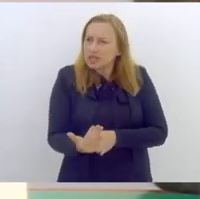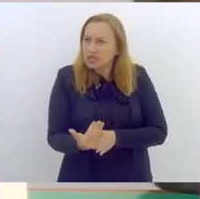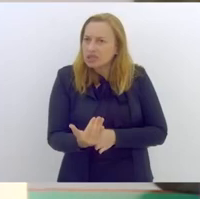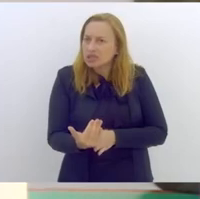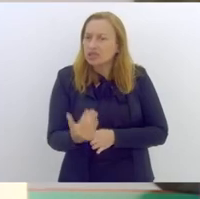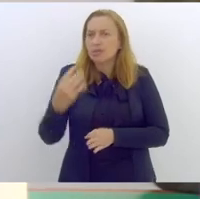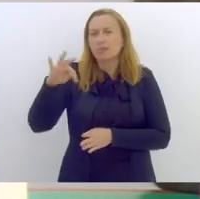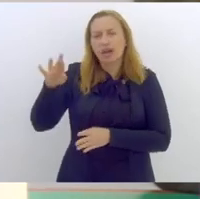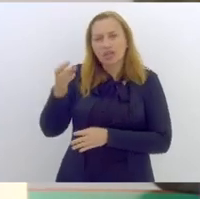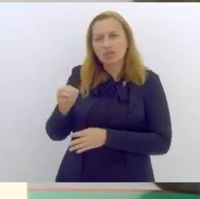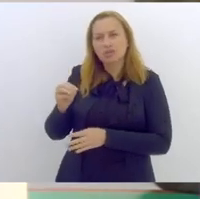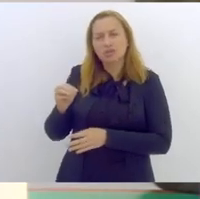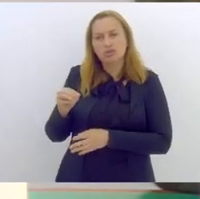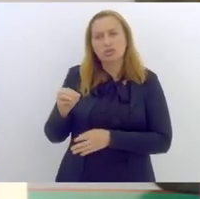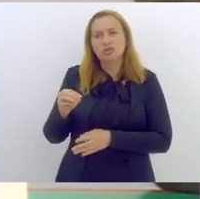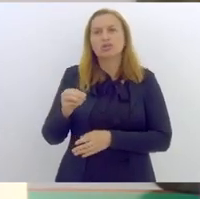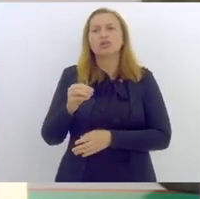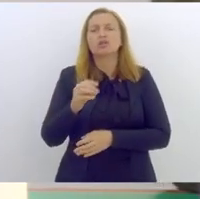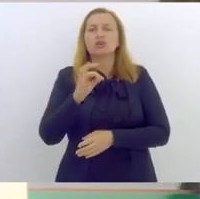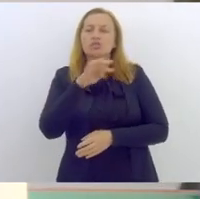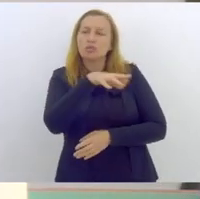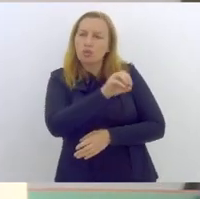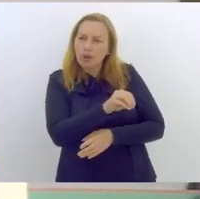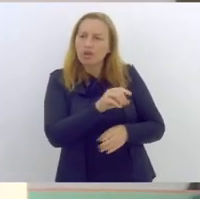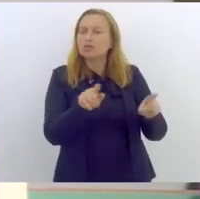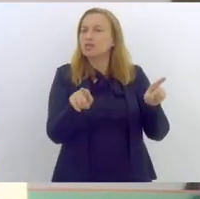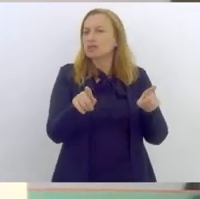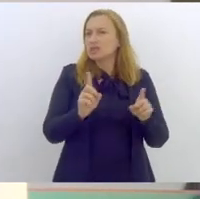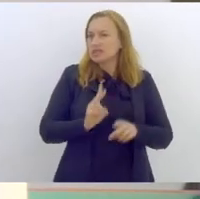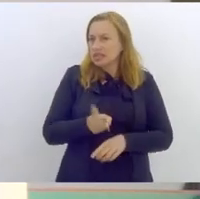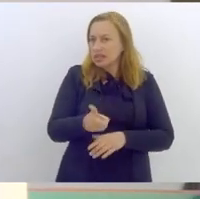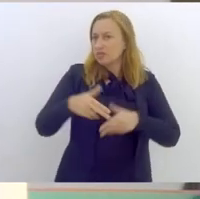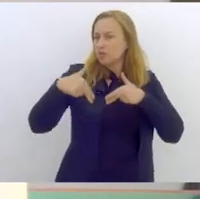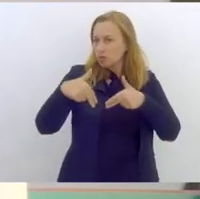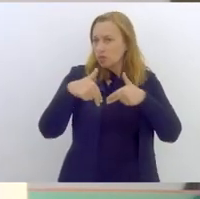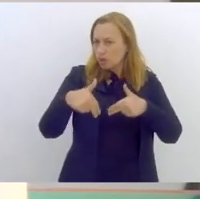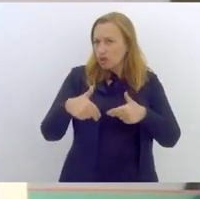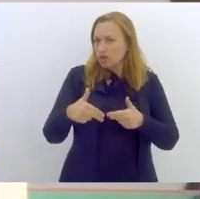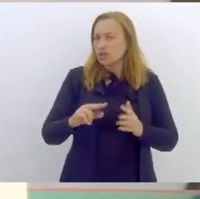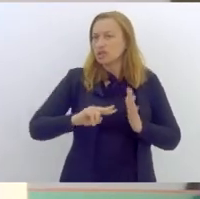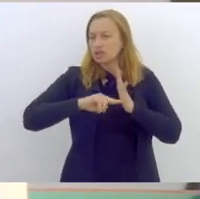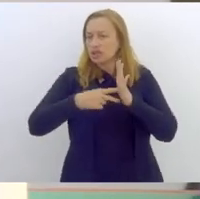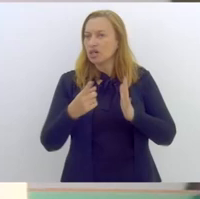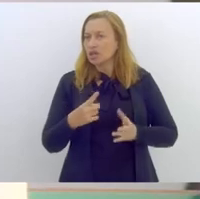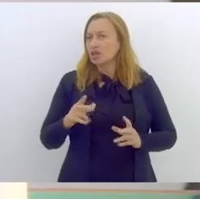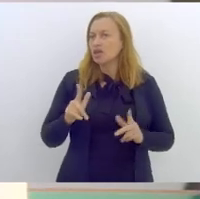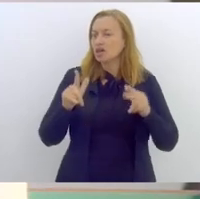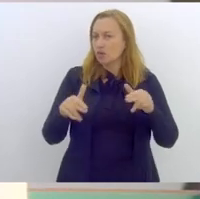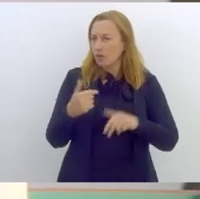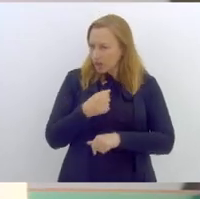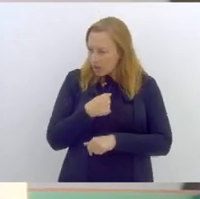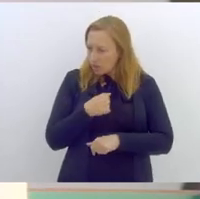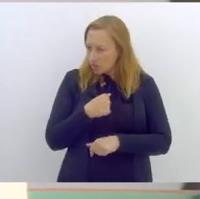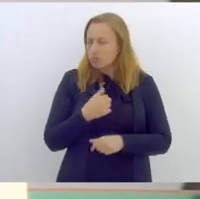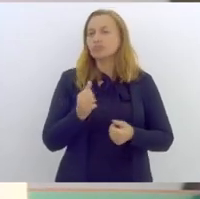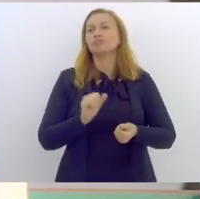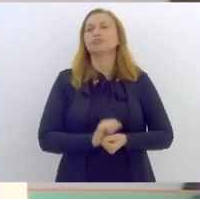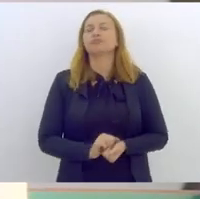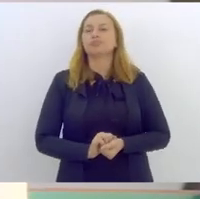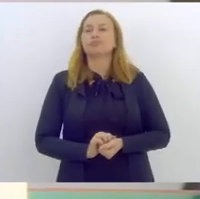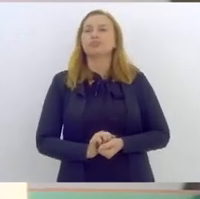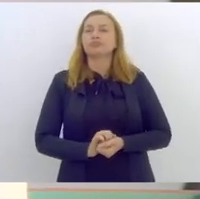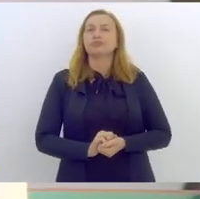Márcio Garcia e Márcio Gualberto que sempre foram militante sindicais como eu poderão até contribuir muito mais